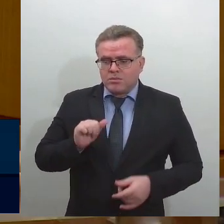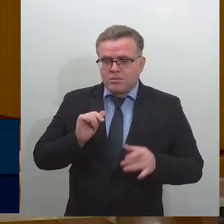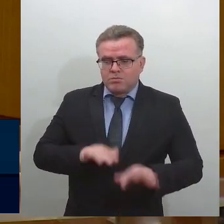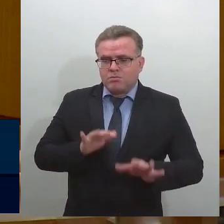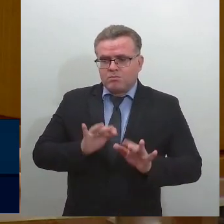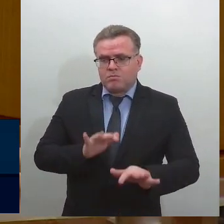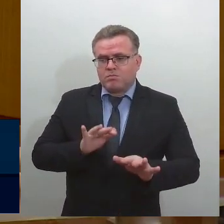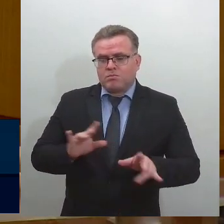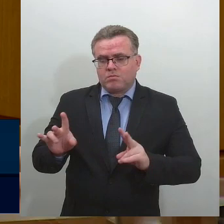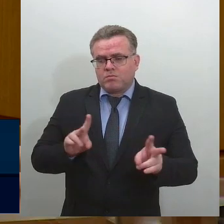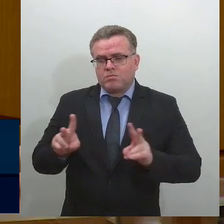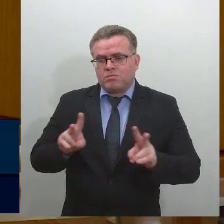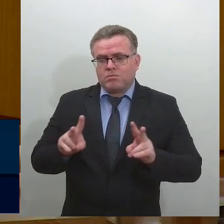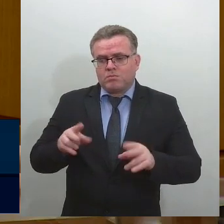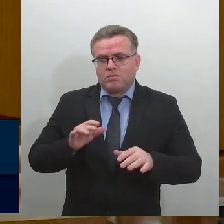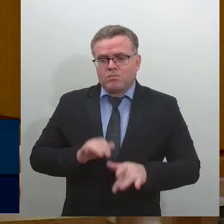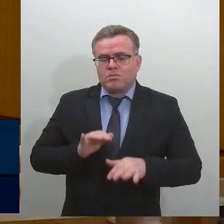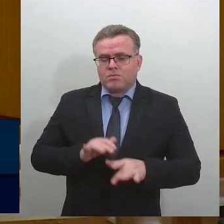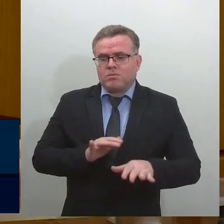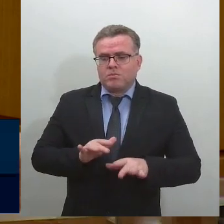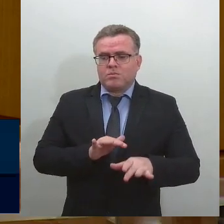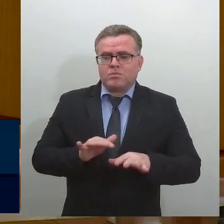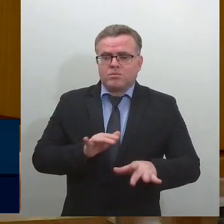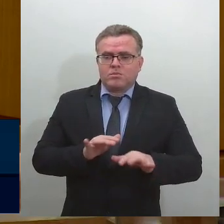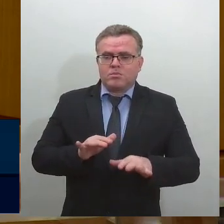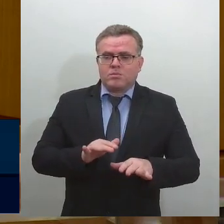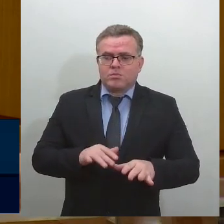ruas sem uma ocorrência.